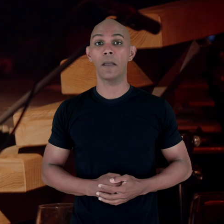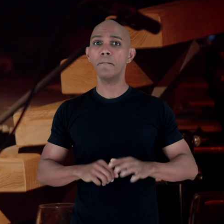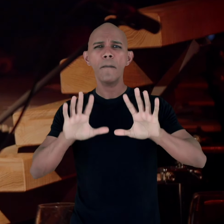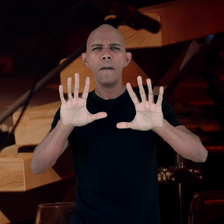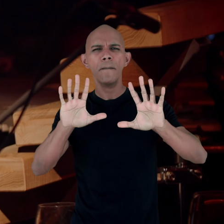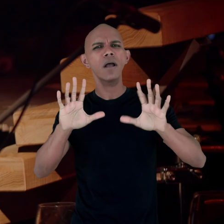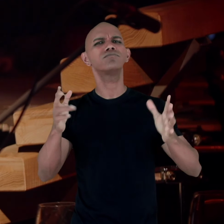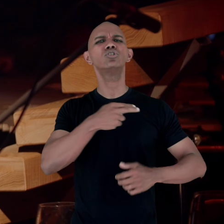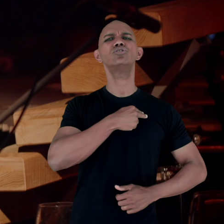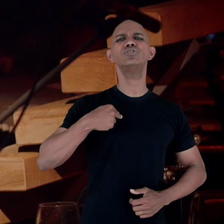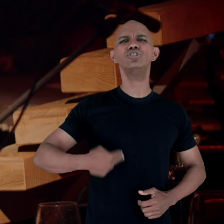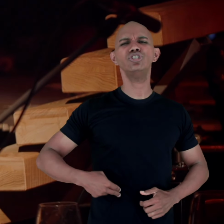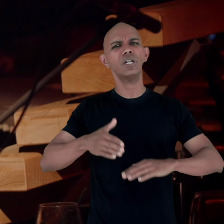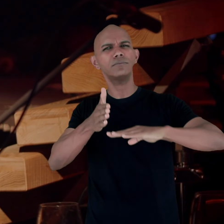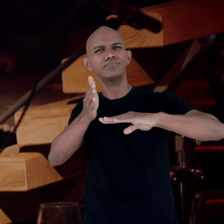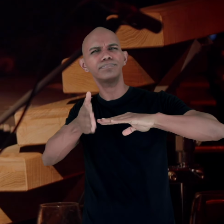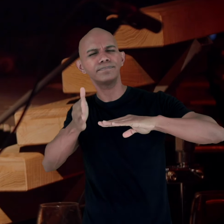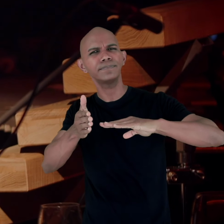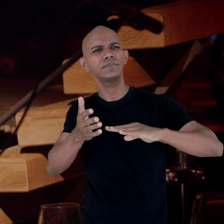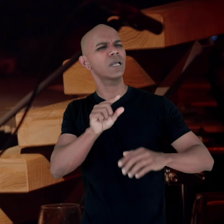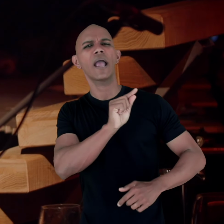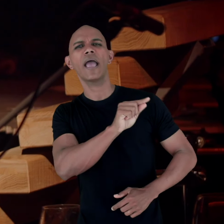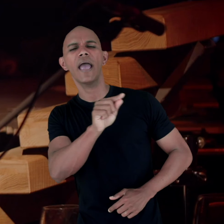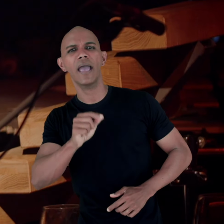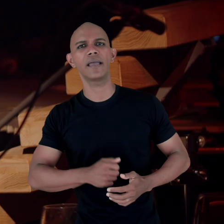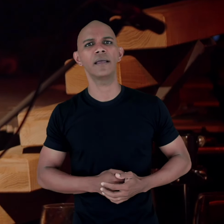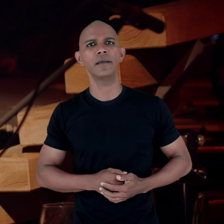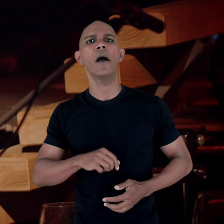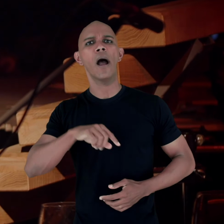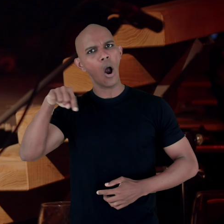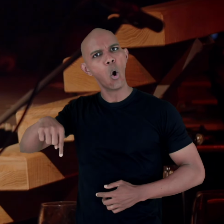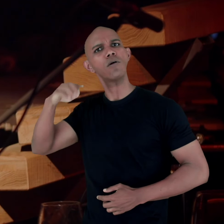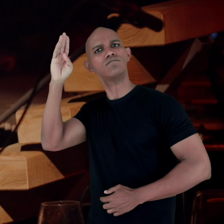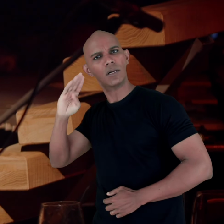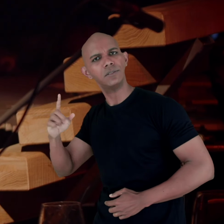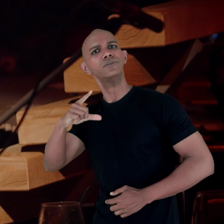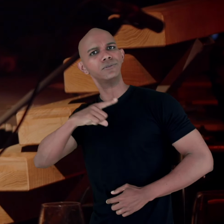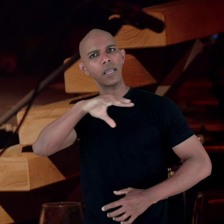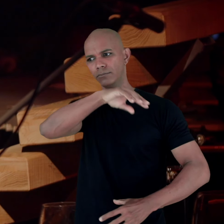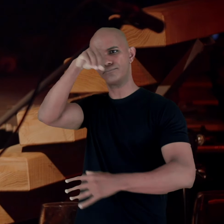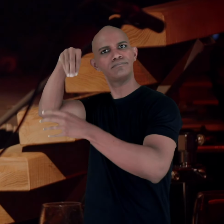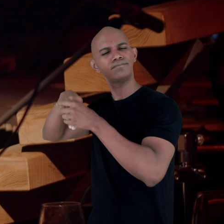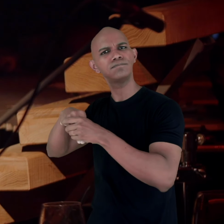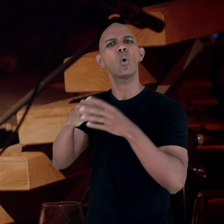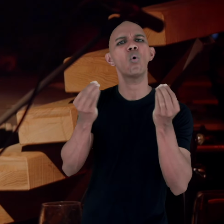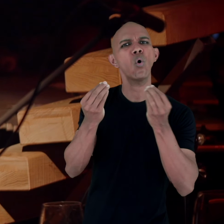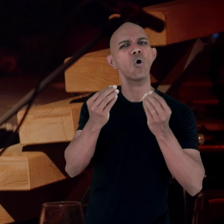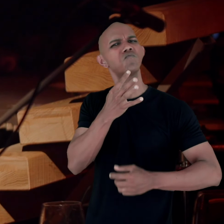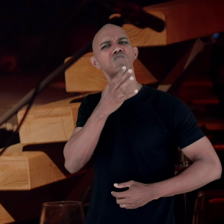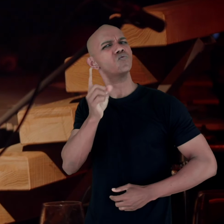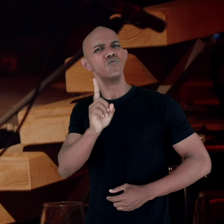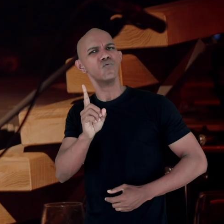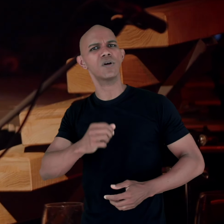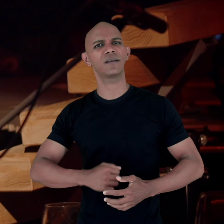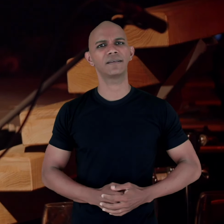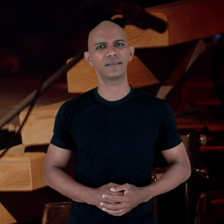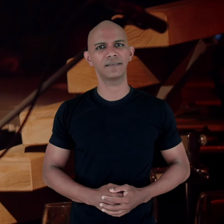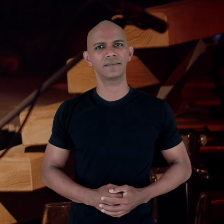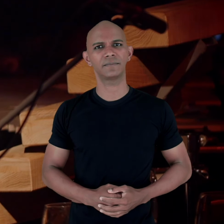Mas quem é a China contemporânea, que está tão presente em nossos dias e da qual ainda pouco conhecemos?